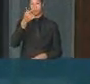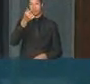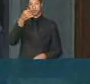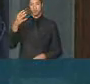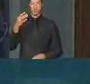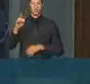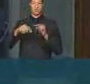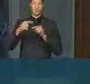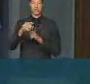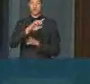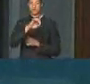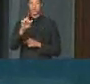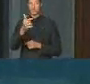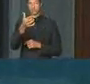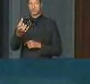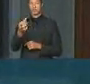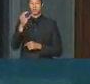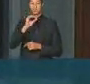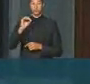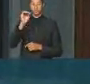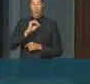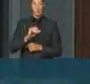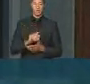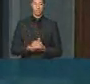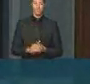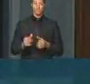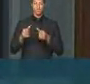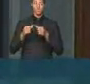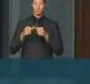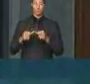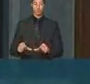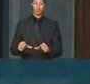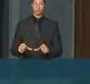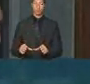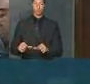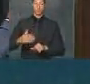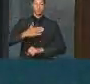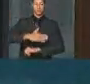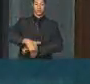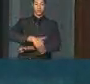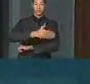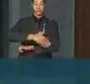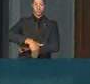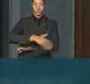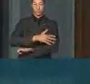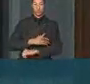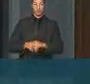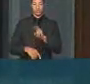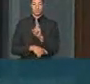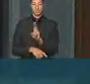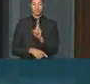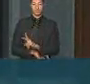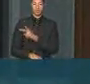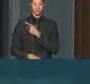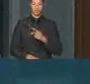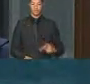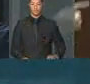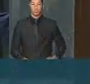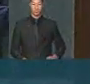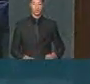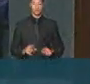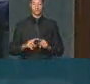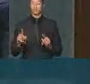e depois no dia 26 de outubro estará nas ruas na defesa da presidenta